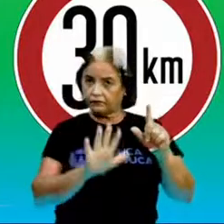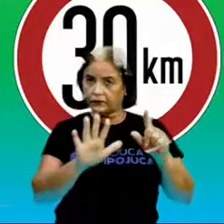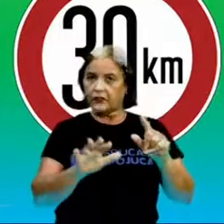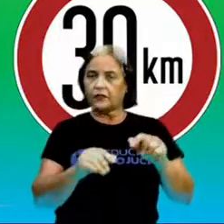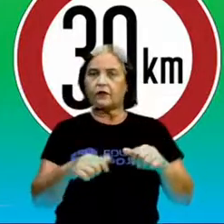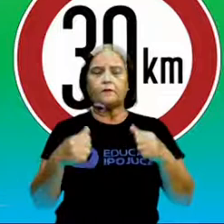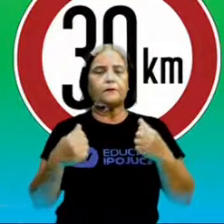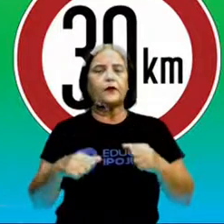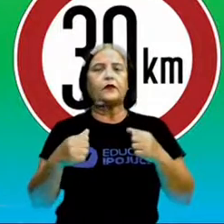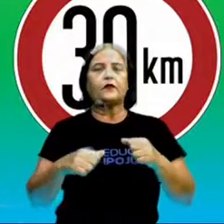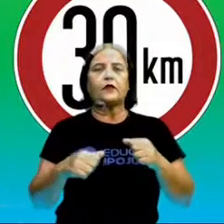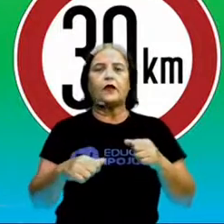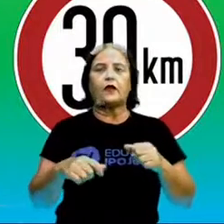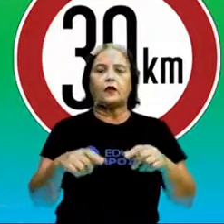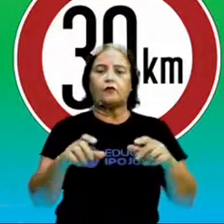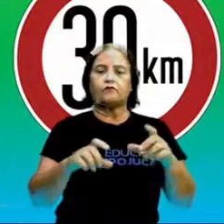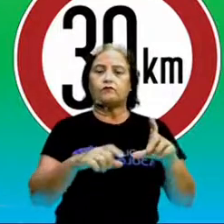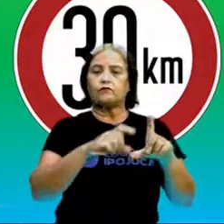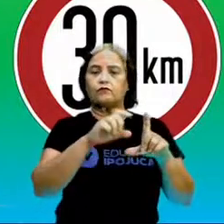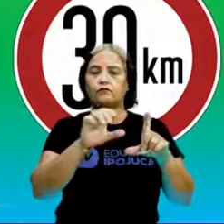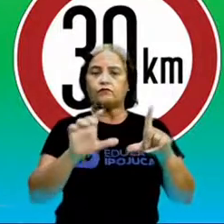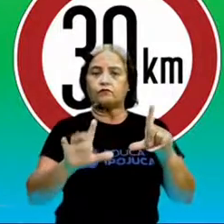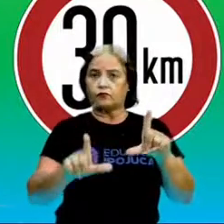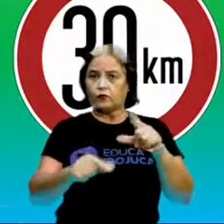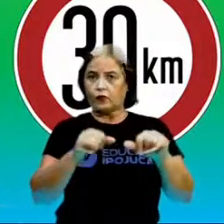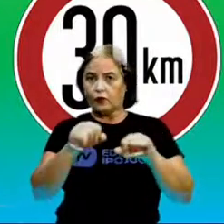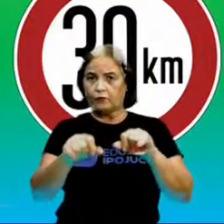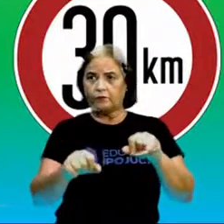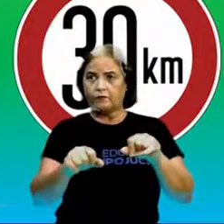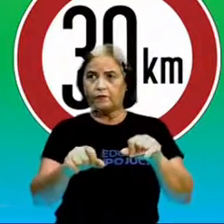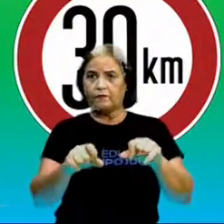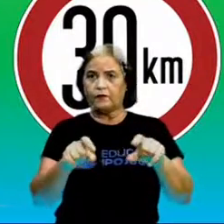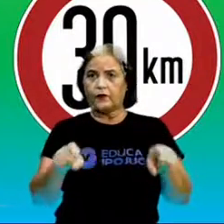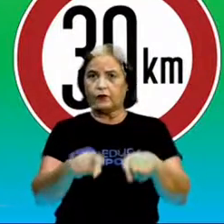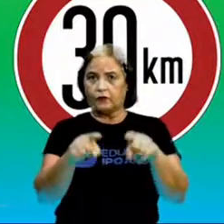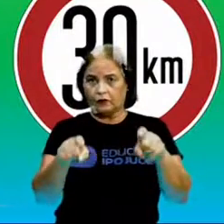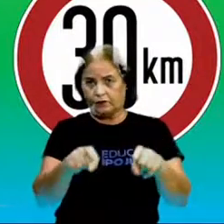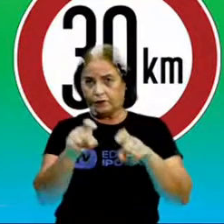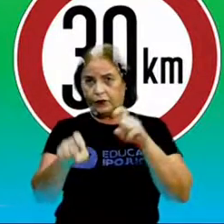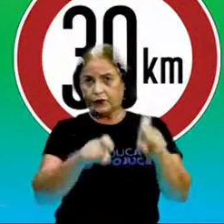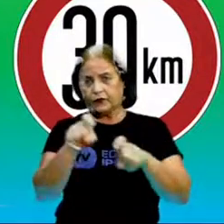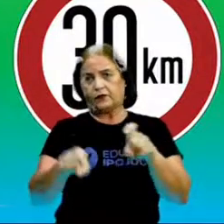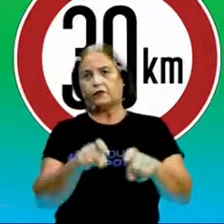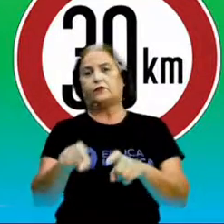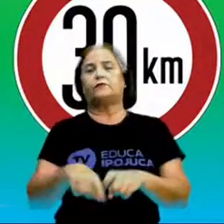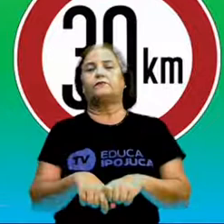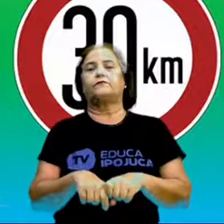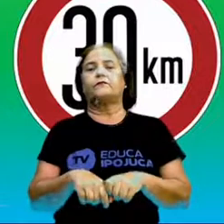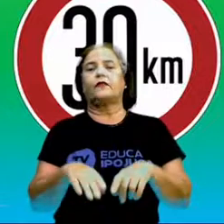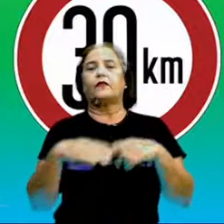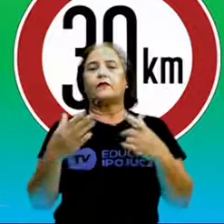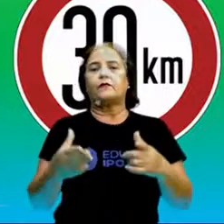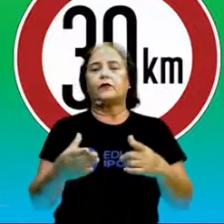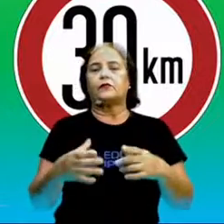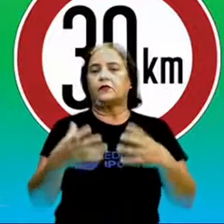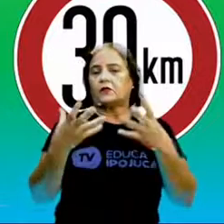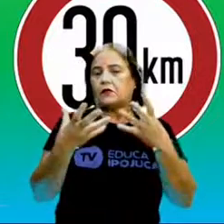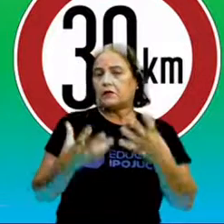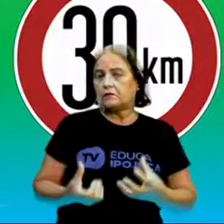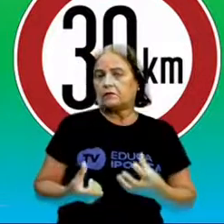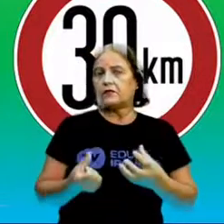do celular, pode ser o tempo, velocidade, olha aí, pressão,